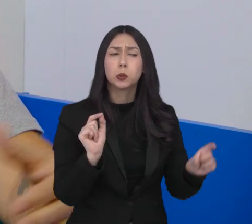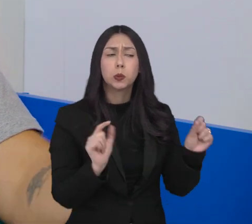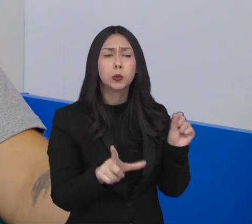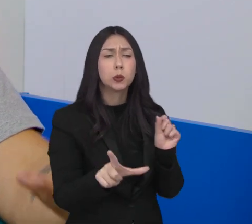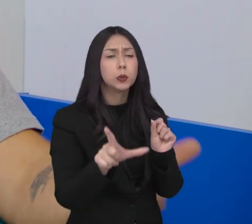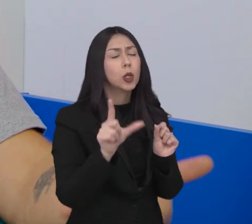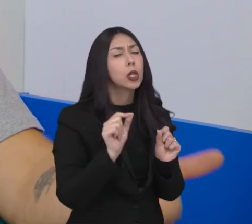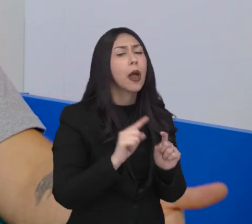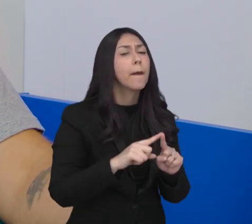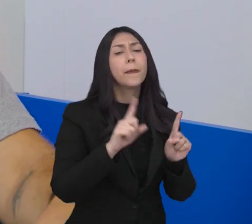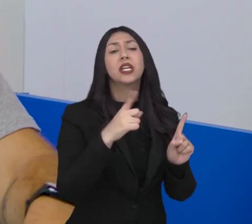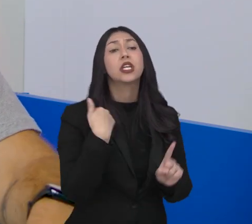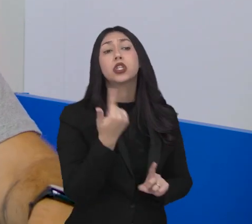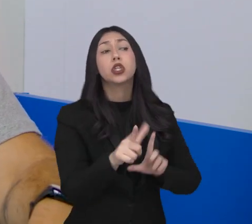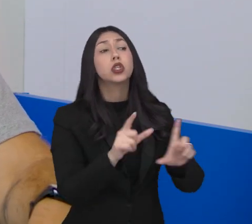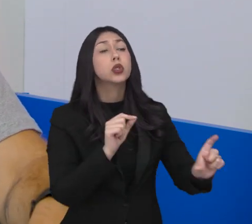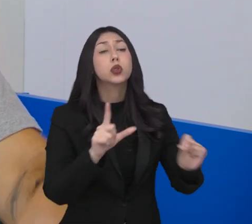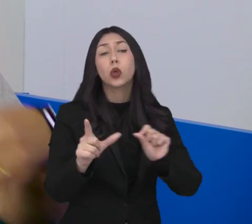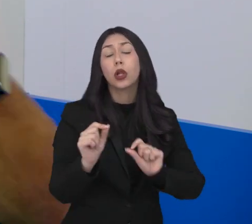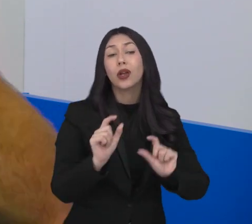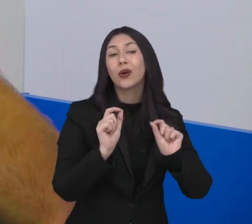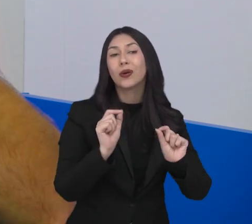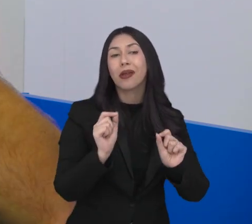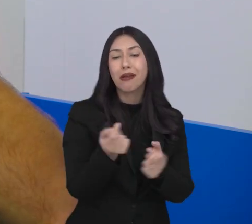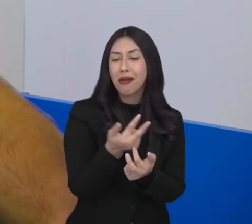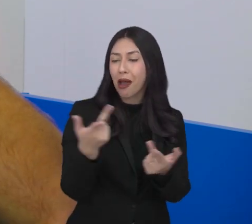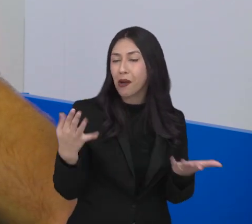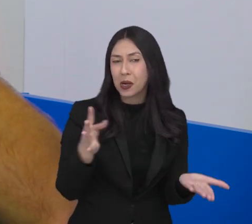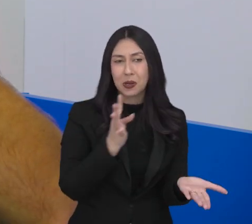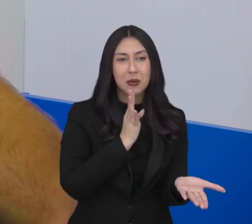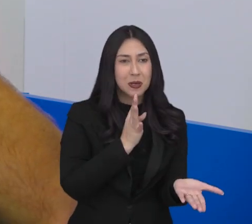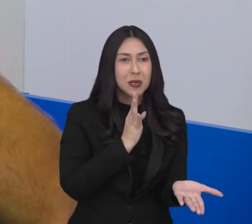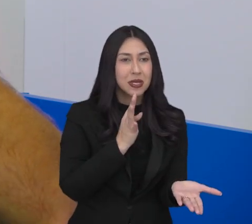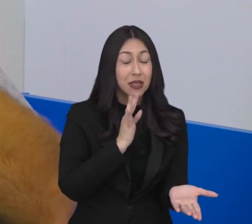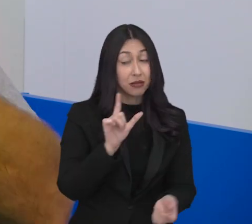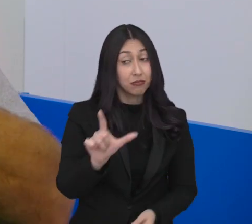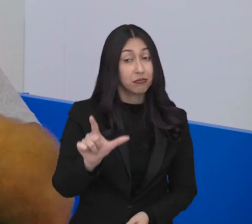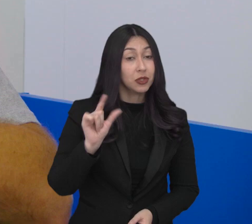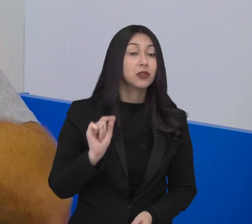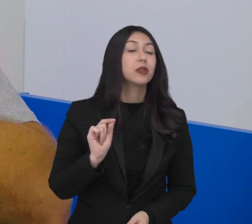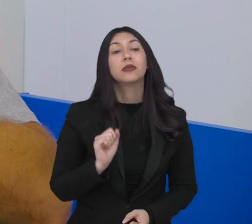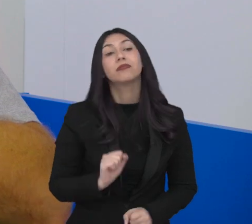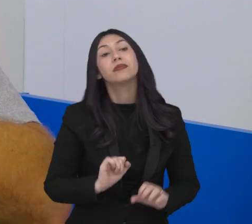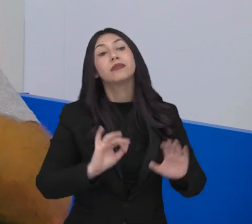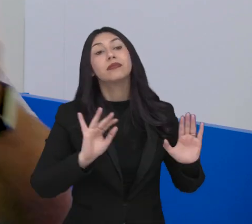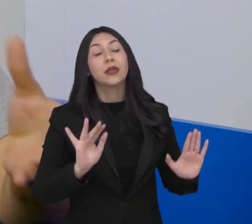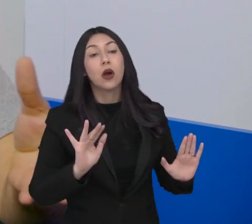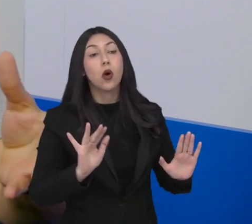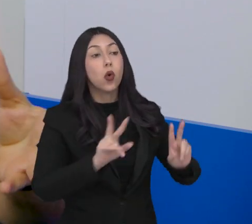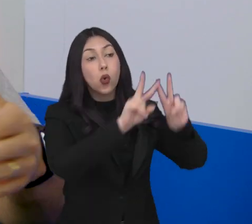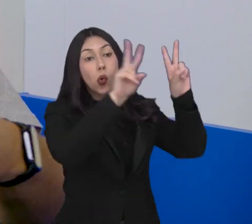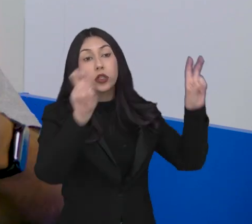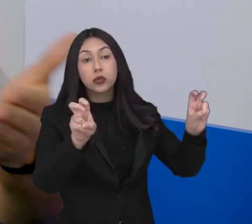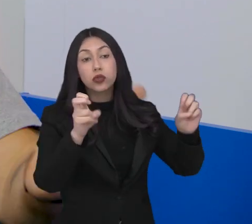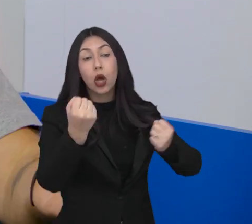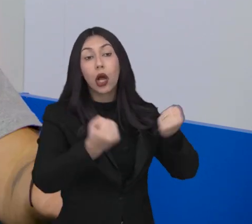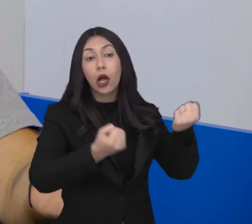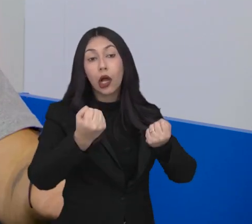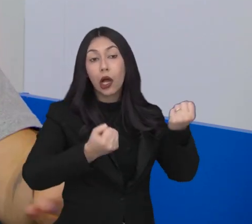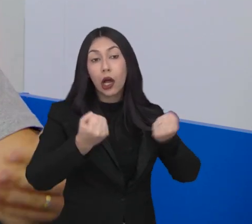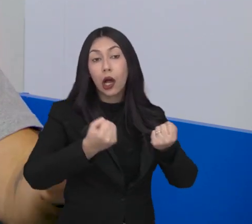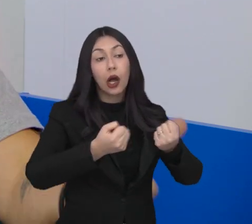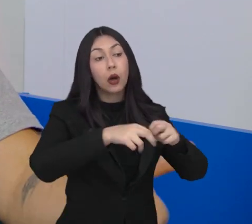no primeiro momento, do que a gente toma partido? Daquilo que a gente está mais familiarizado. Claro. Então, se a questão tem a ver com o meio de transporte, que é algo que a